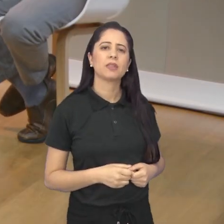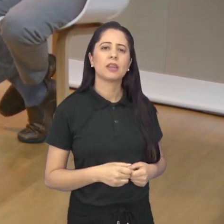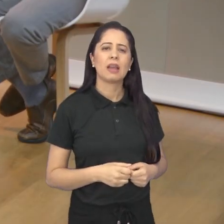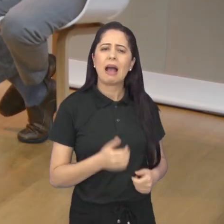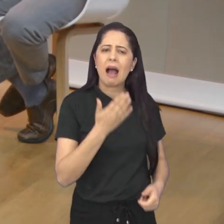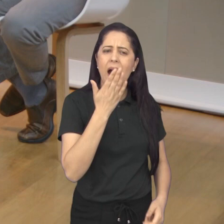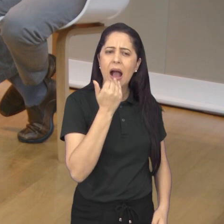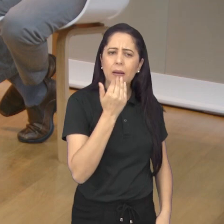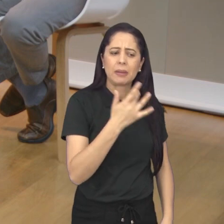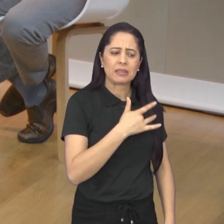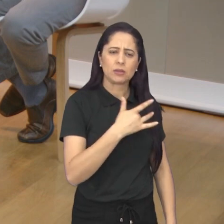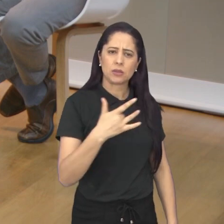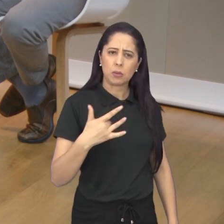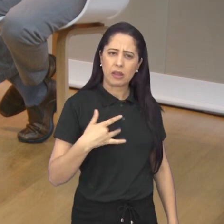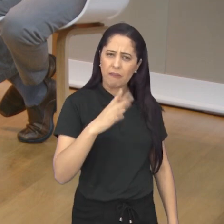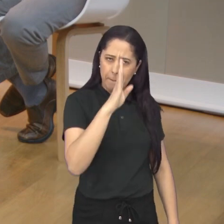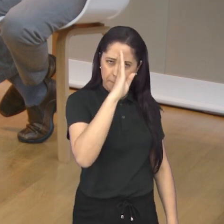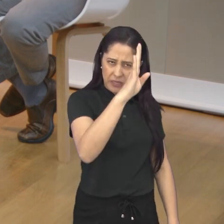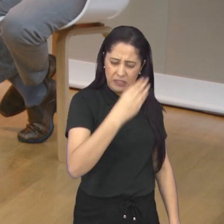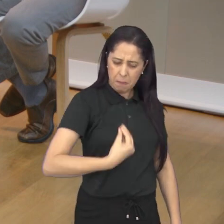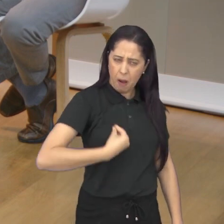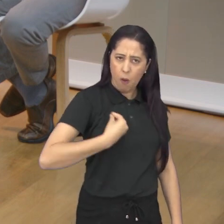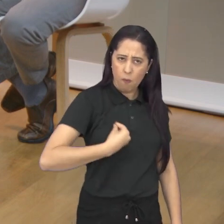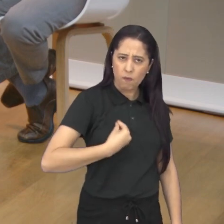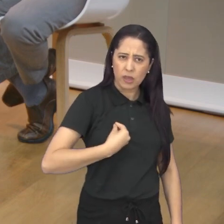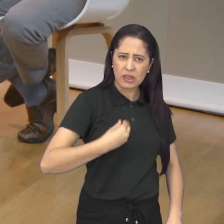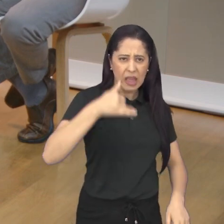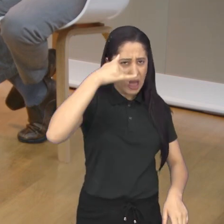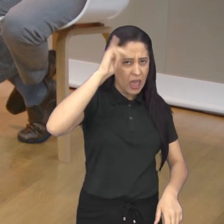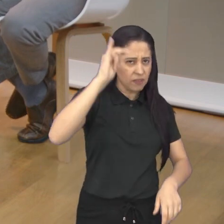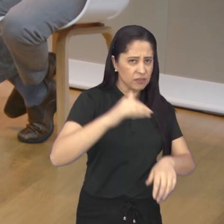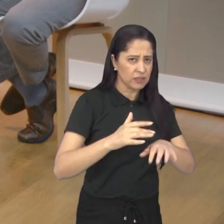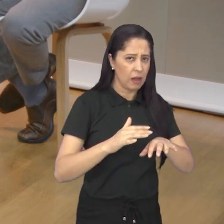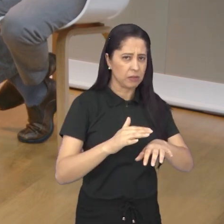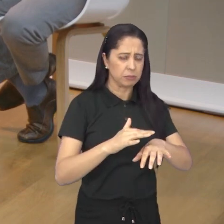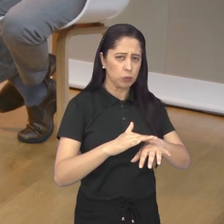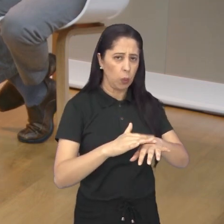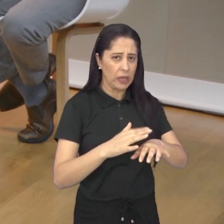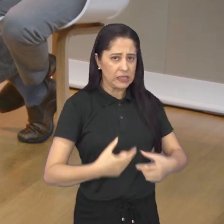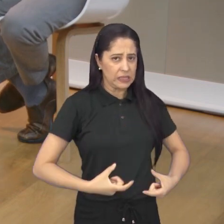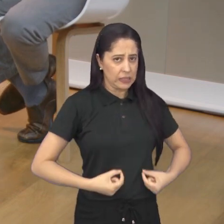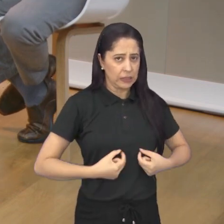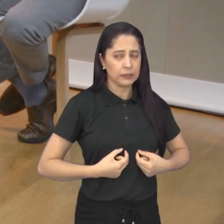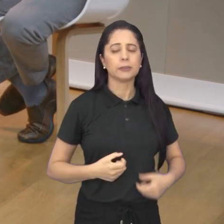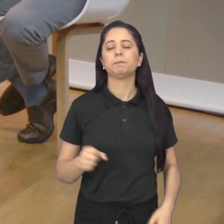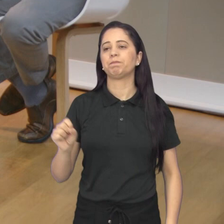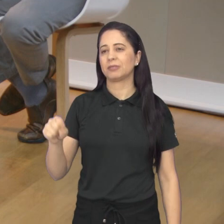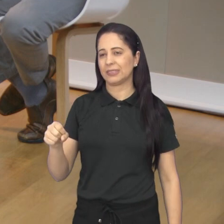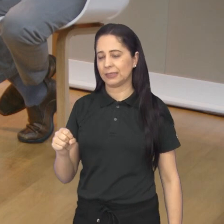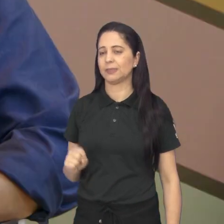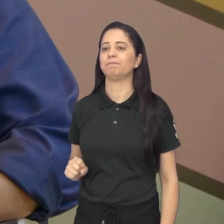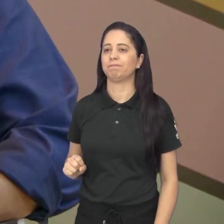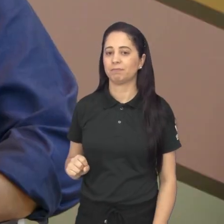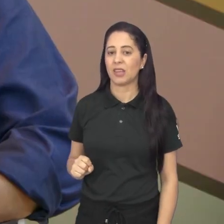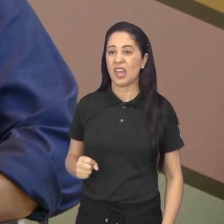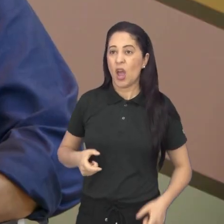meio de prevenir esse tipo de câncer? Acho que sim, porque o câncer coloretal vem